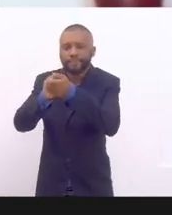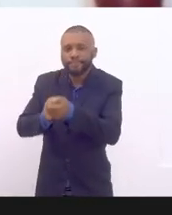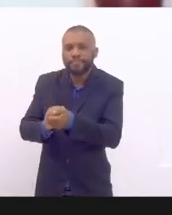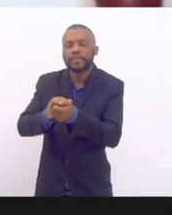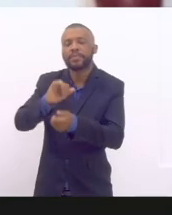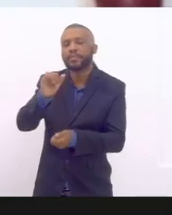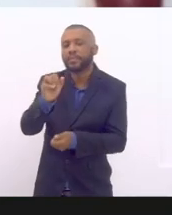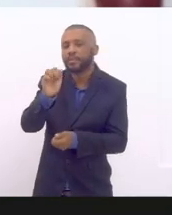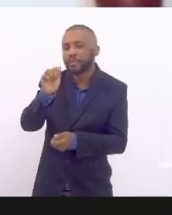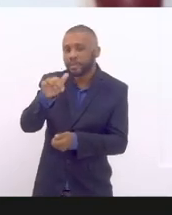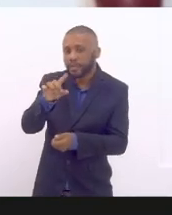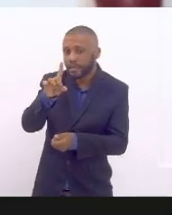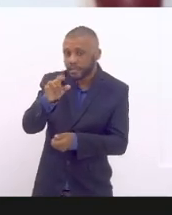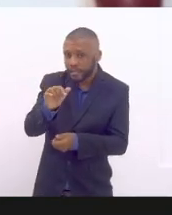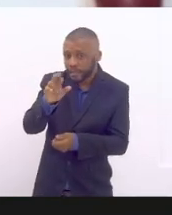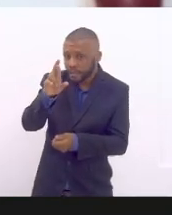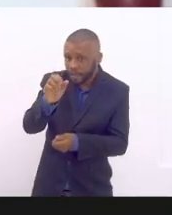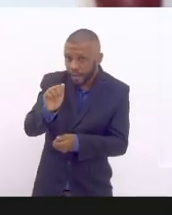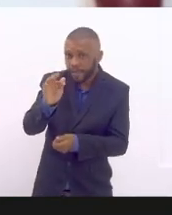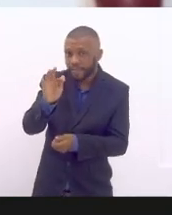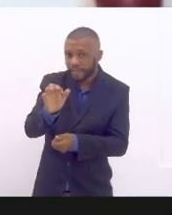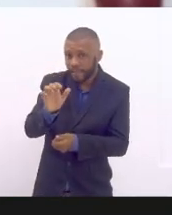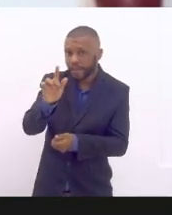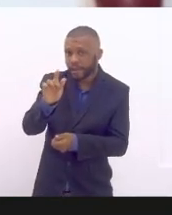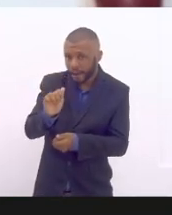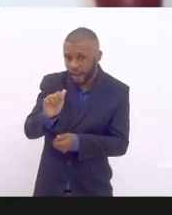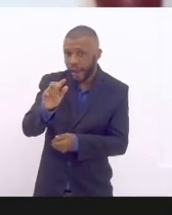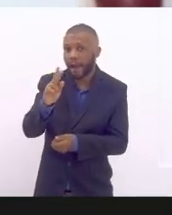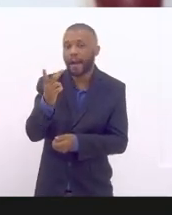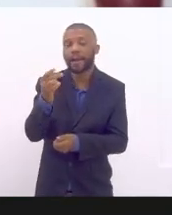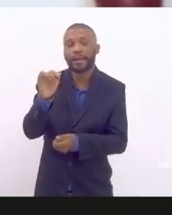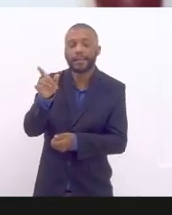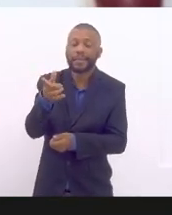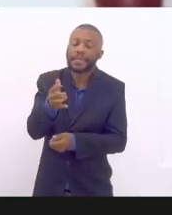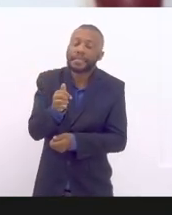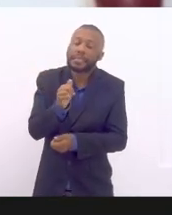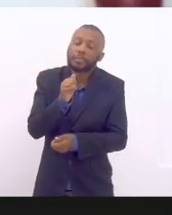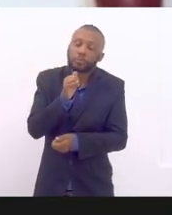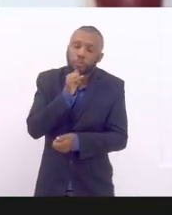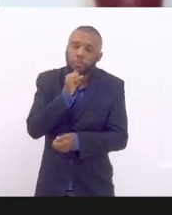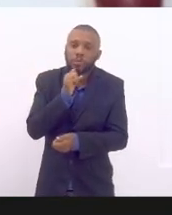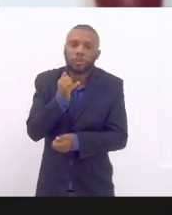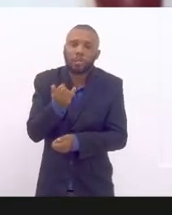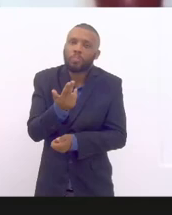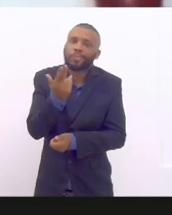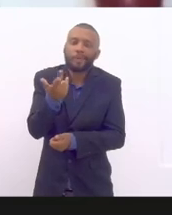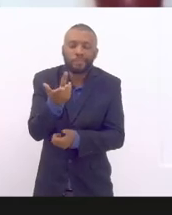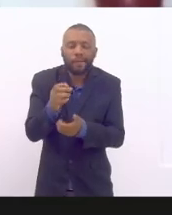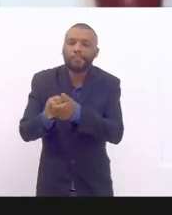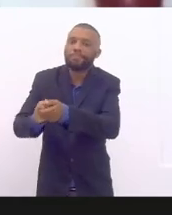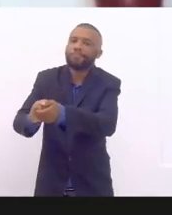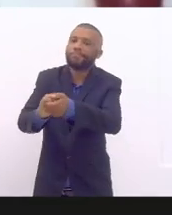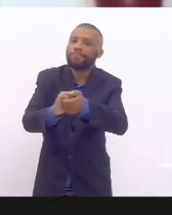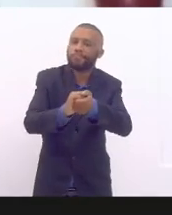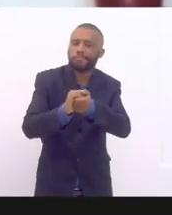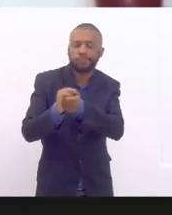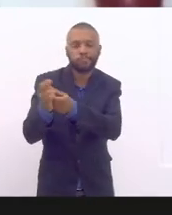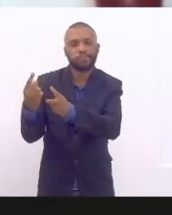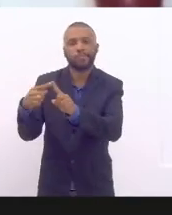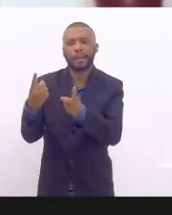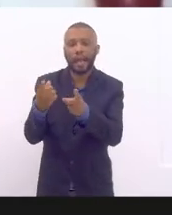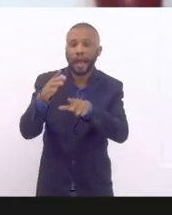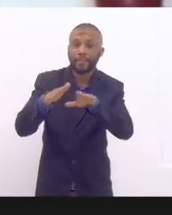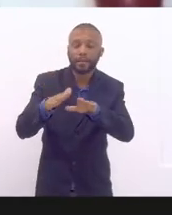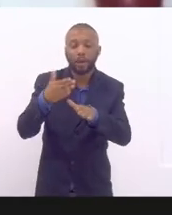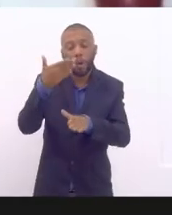Será que eu estou vendo aqui no vídeo e lamento não fazer outra saudade porque eu posso não está